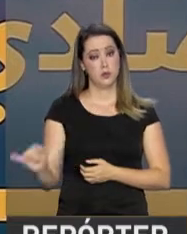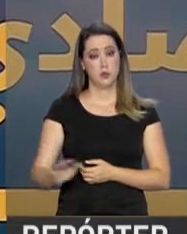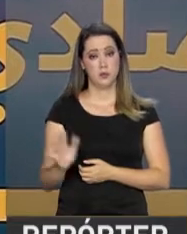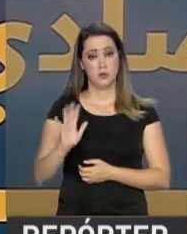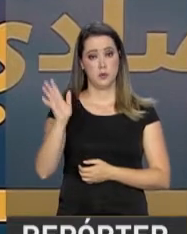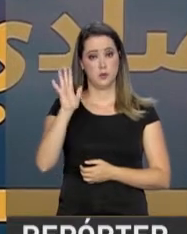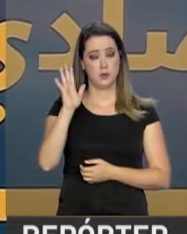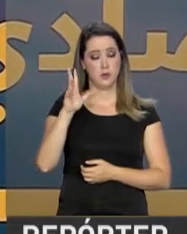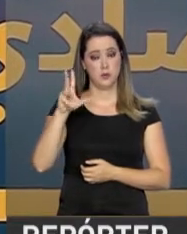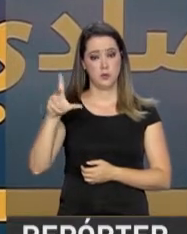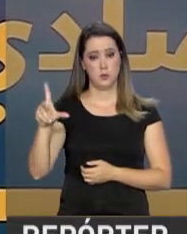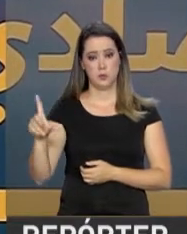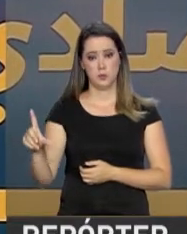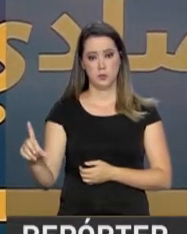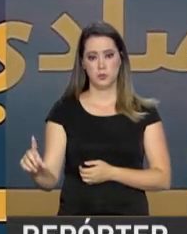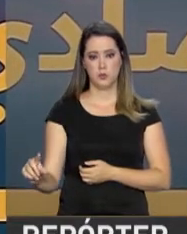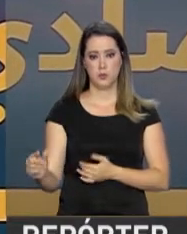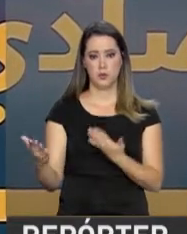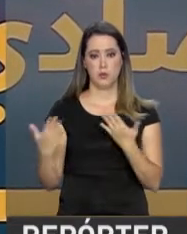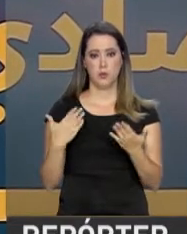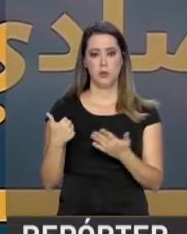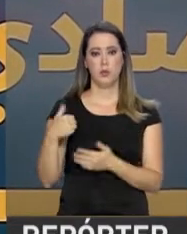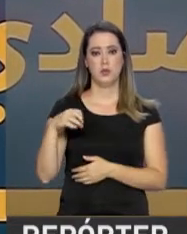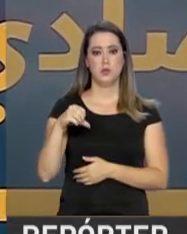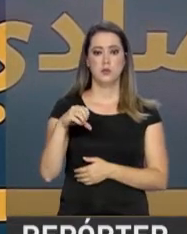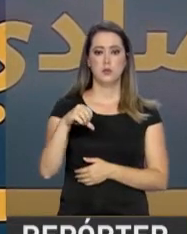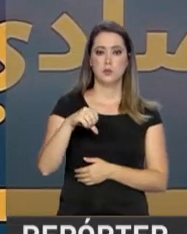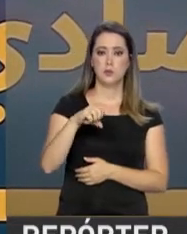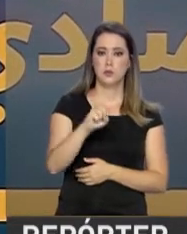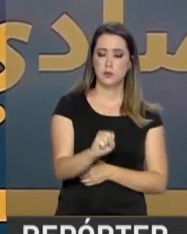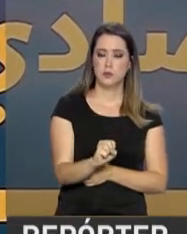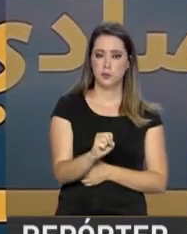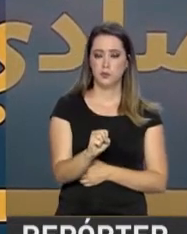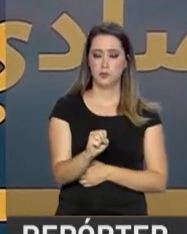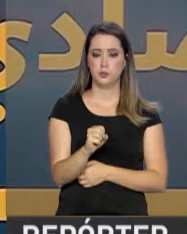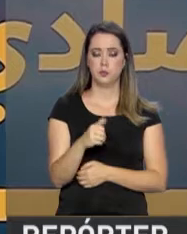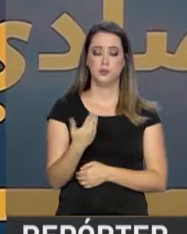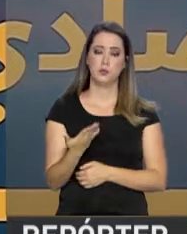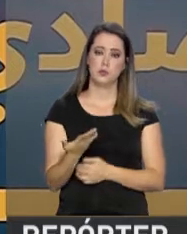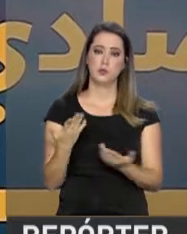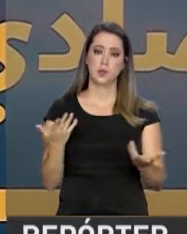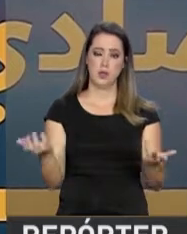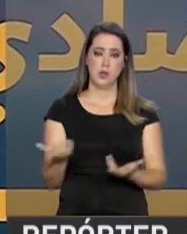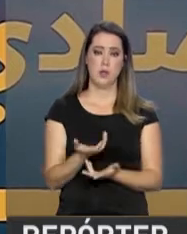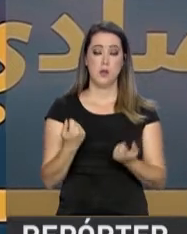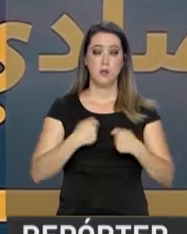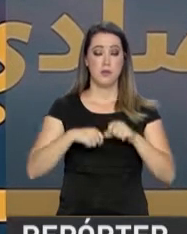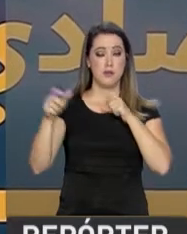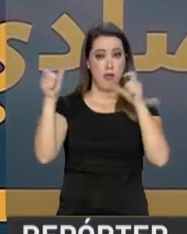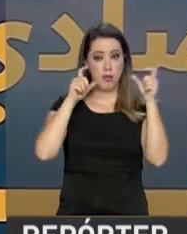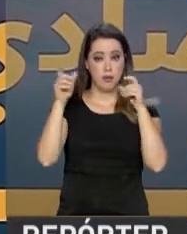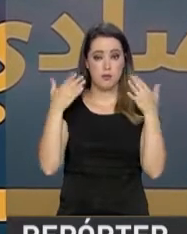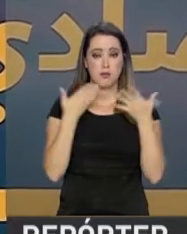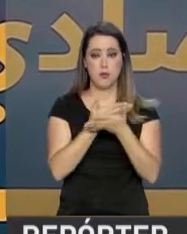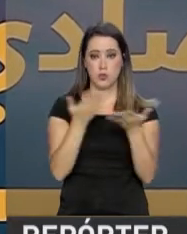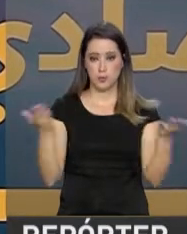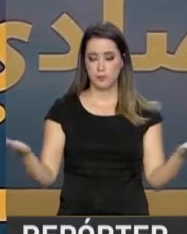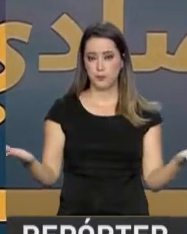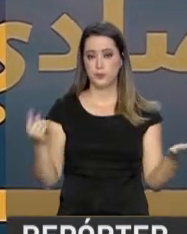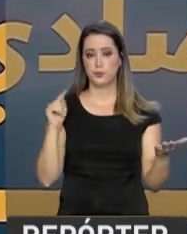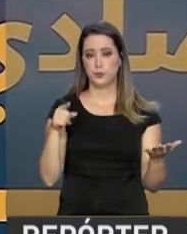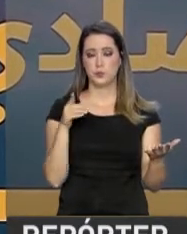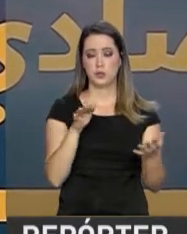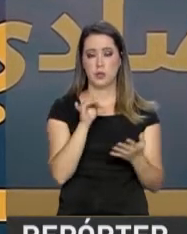baixa desde 1998 ano passado eu gostaria de chamar a atenção que por exemplo a